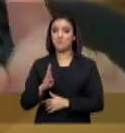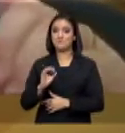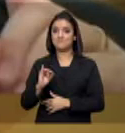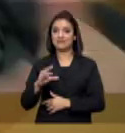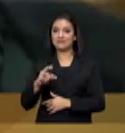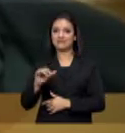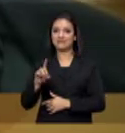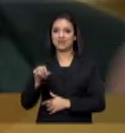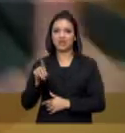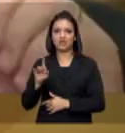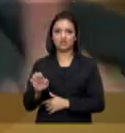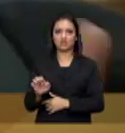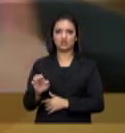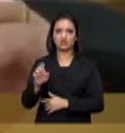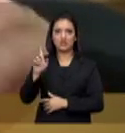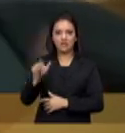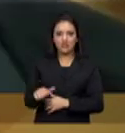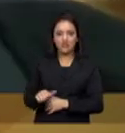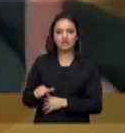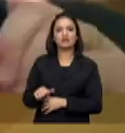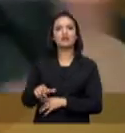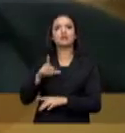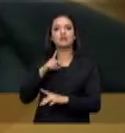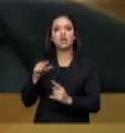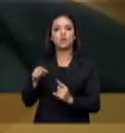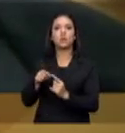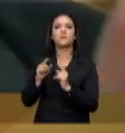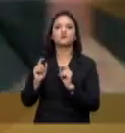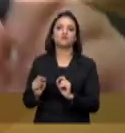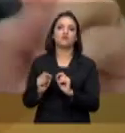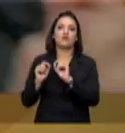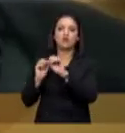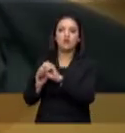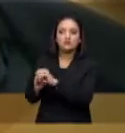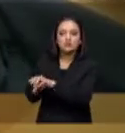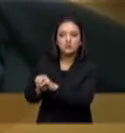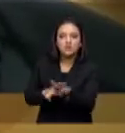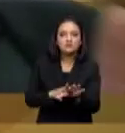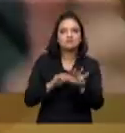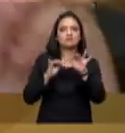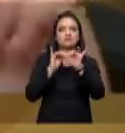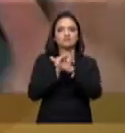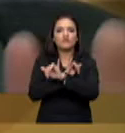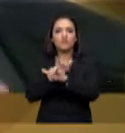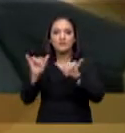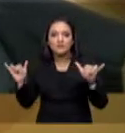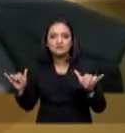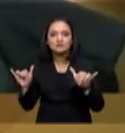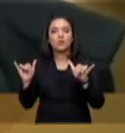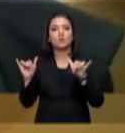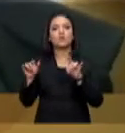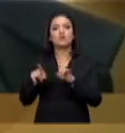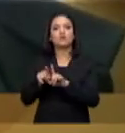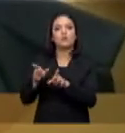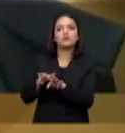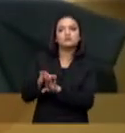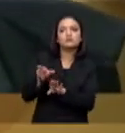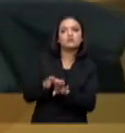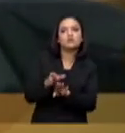a publicidade deverá ter caráter educativo, informativo e de orientação